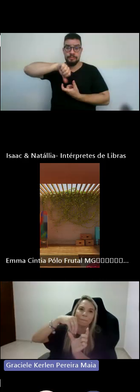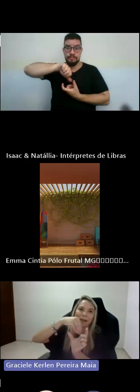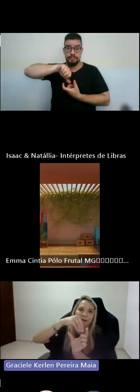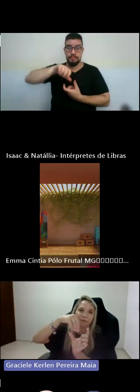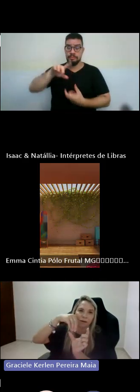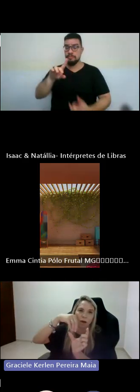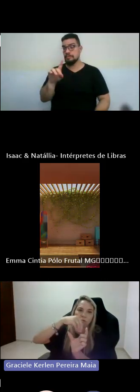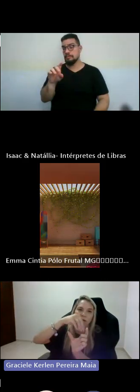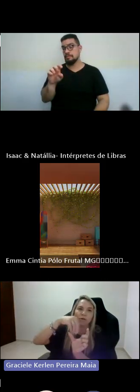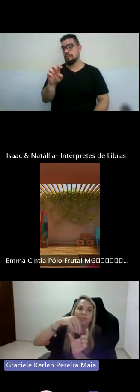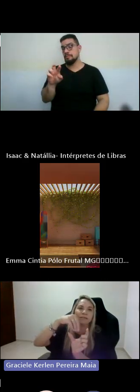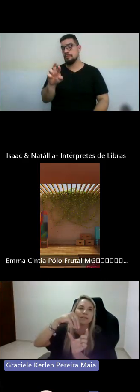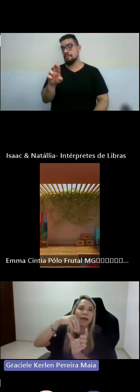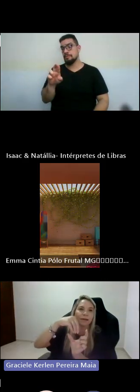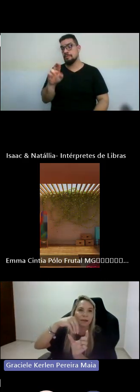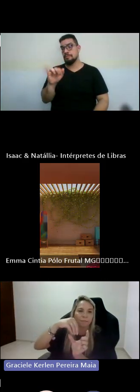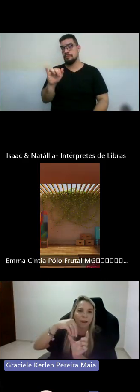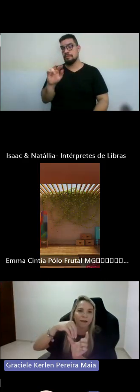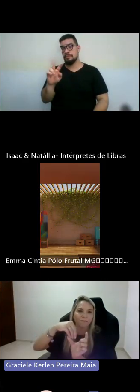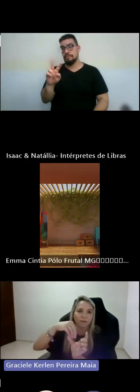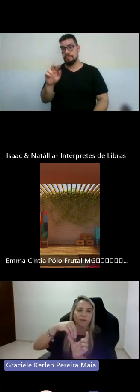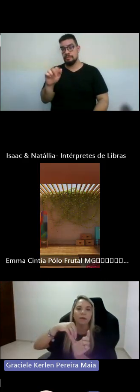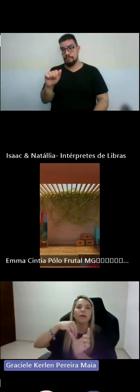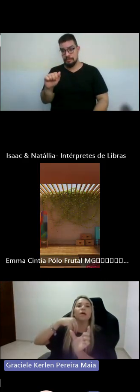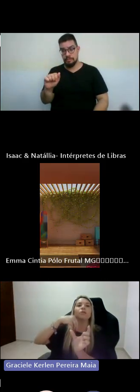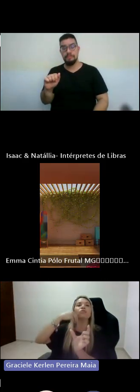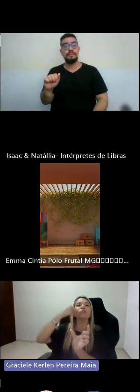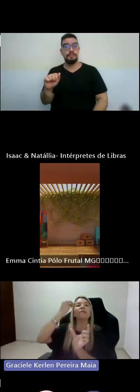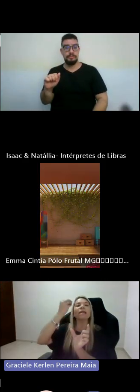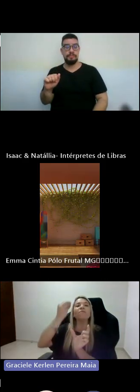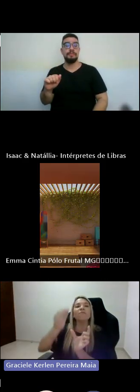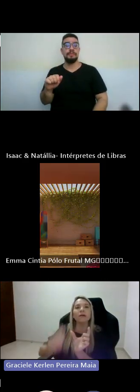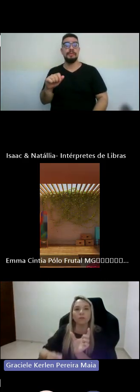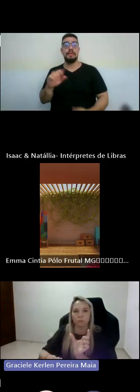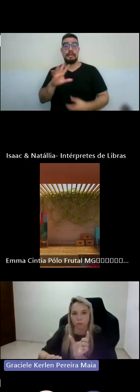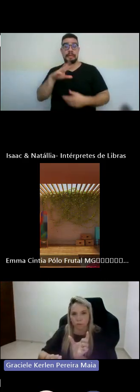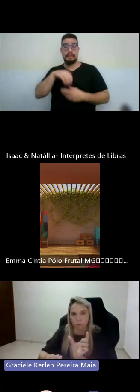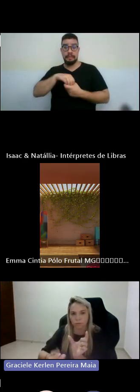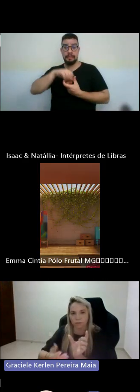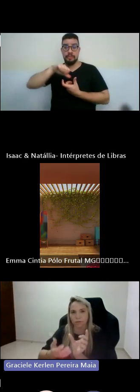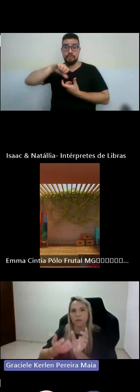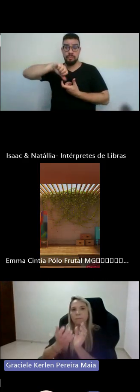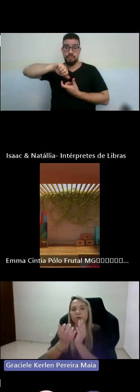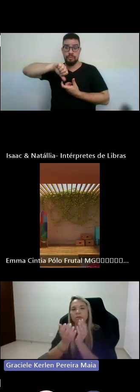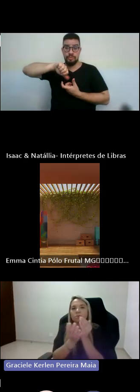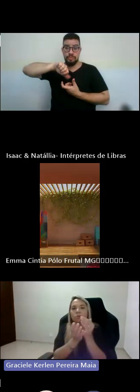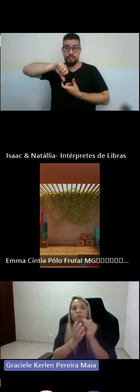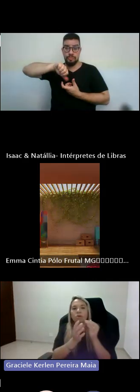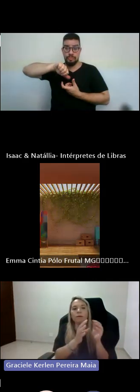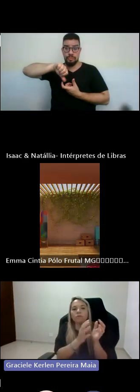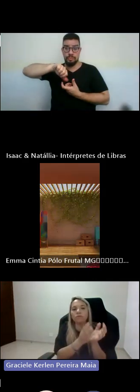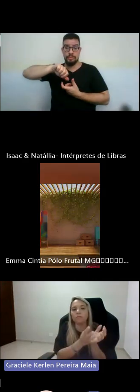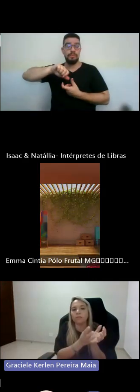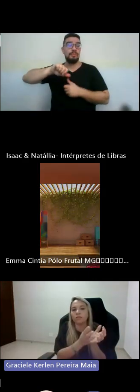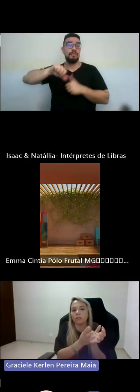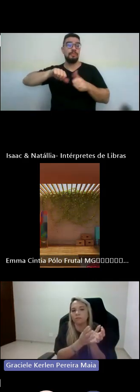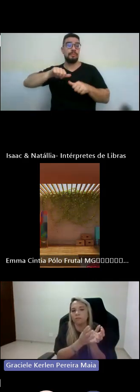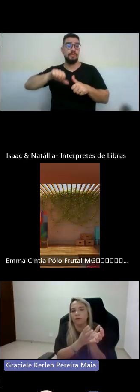mudo a palavra, alguma coisa interna na palavra, eu estou derivando alguma coisa. Portanto, quando eu